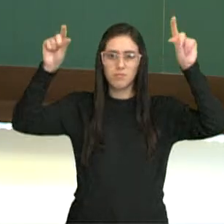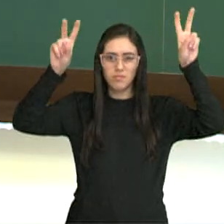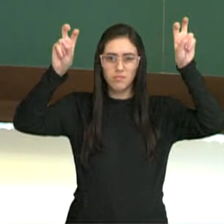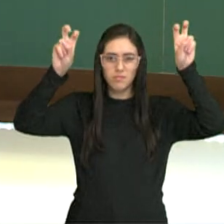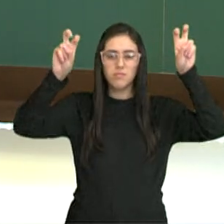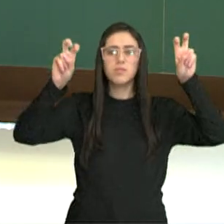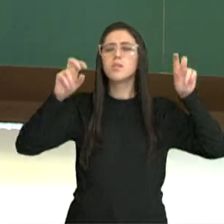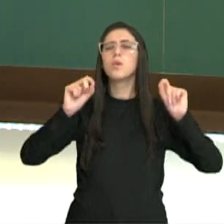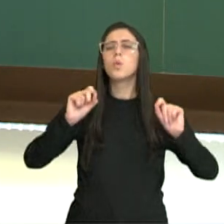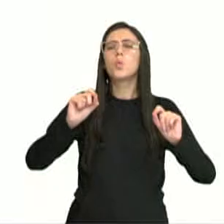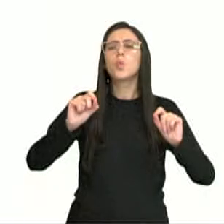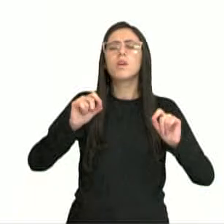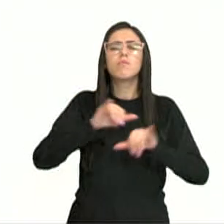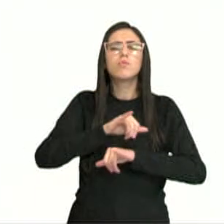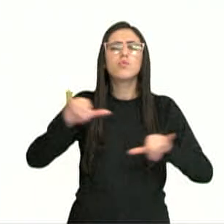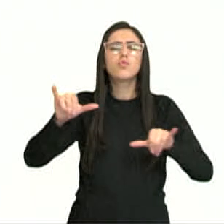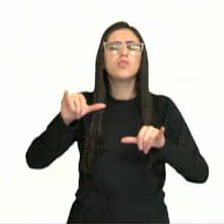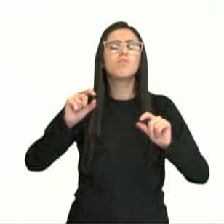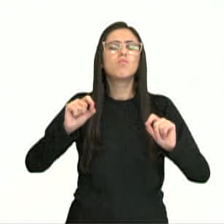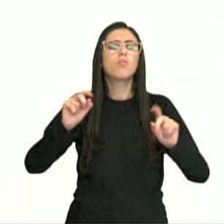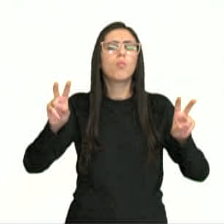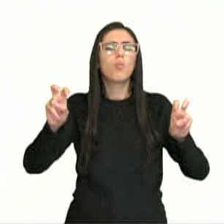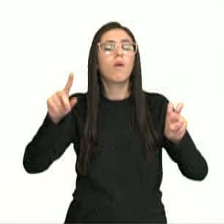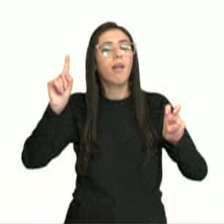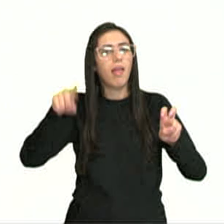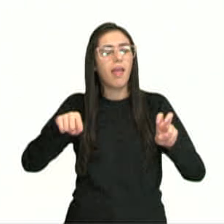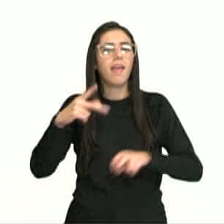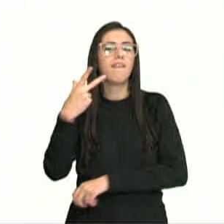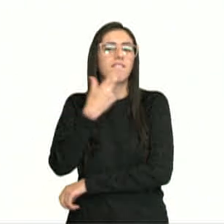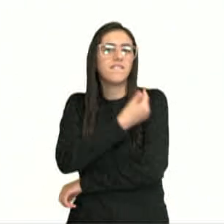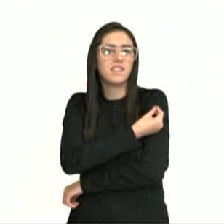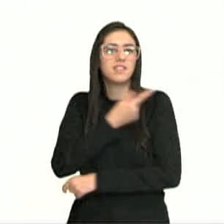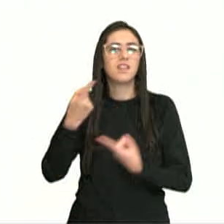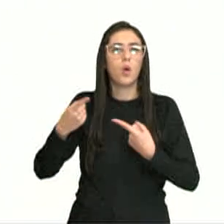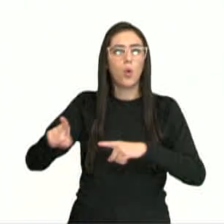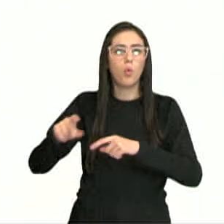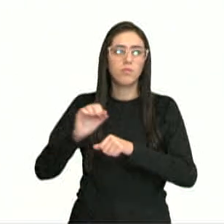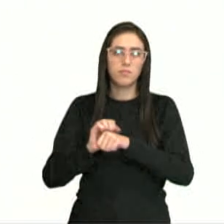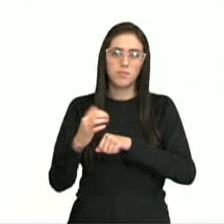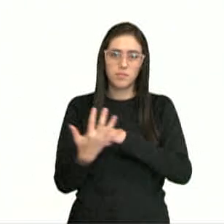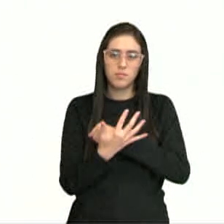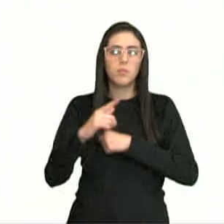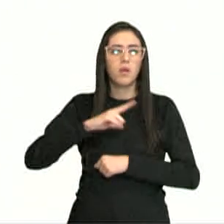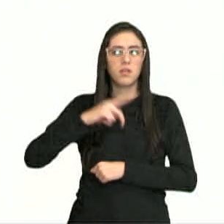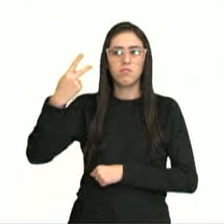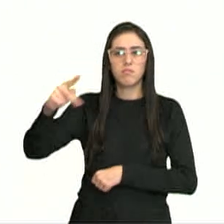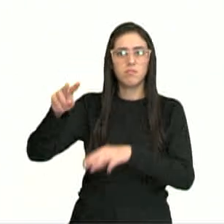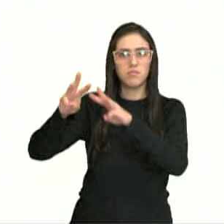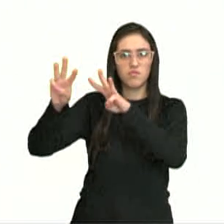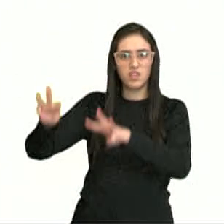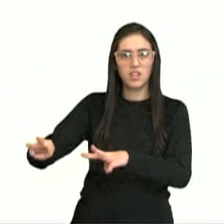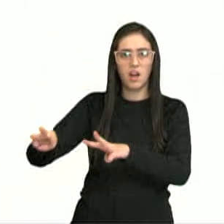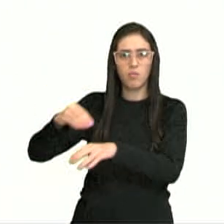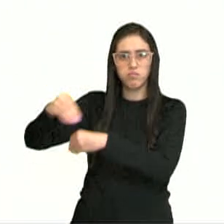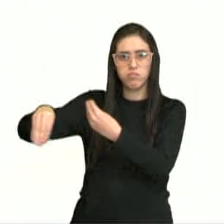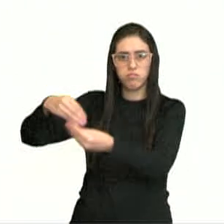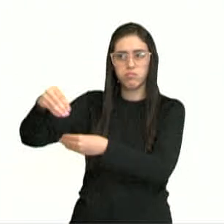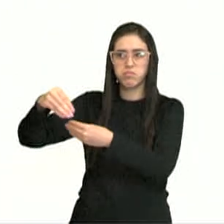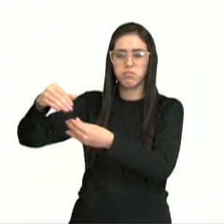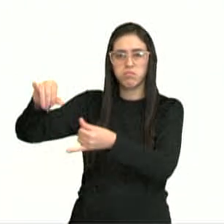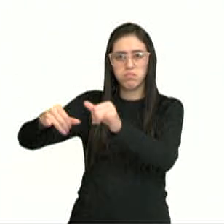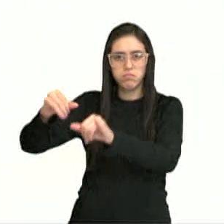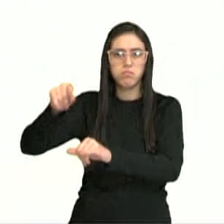da notícia? O assunto é a vacina contra a Covid-19 desenvolvida pela Universidade Federal do Paraná,